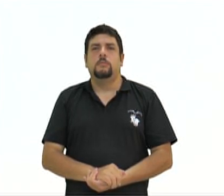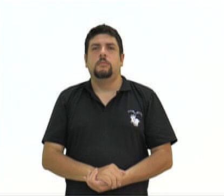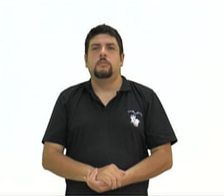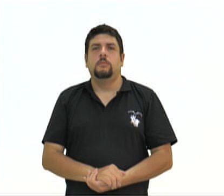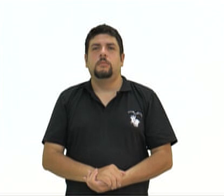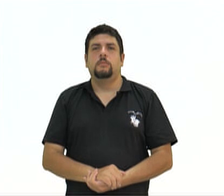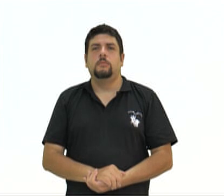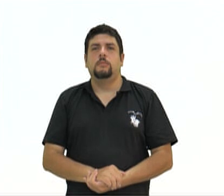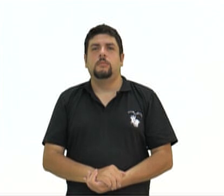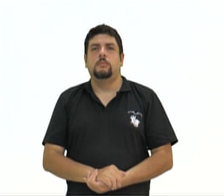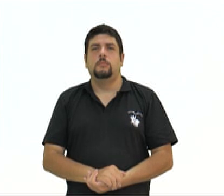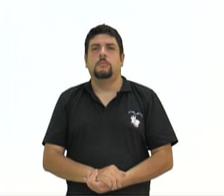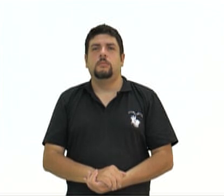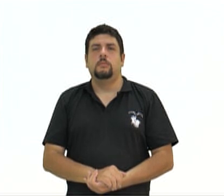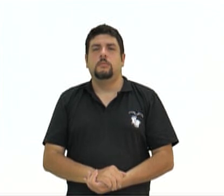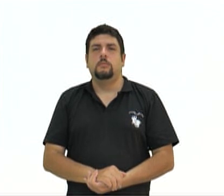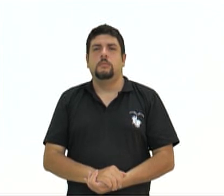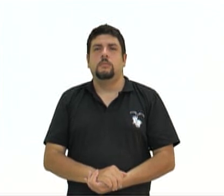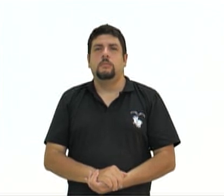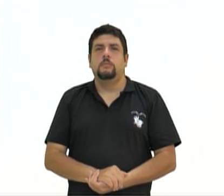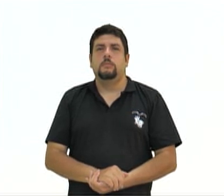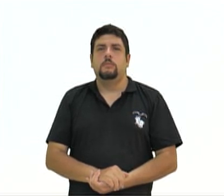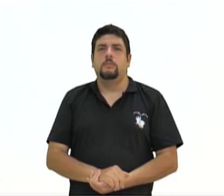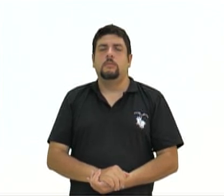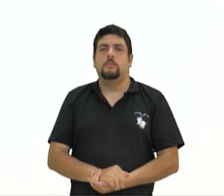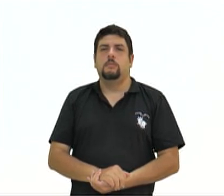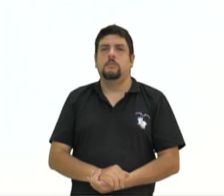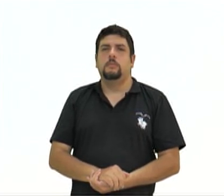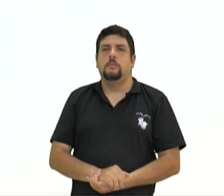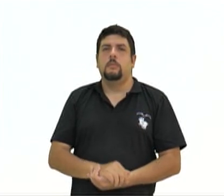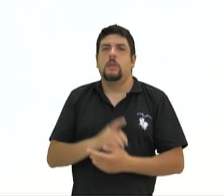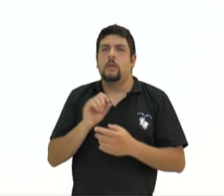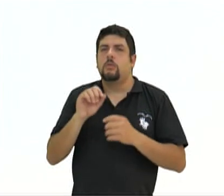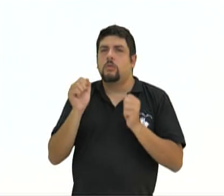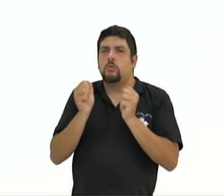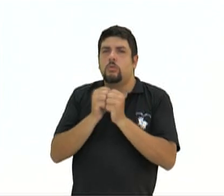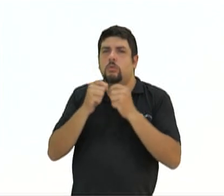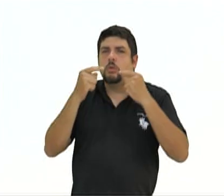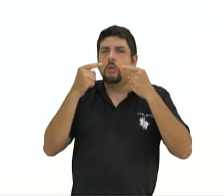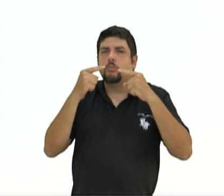Ainda era uma coisa sem som, né? Só uma trilha sonora no fundo.